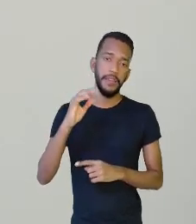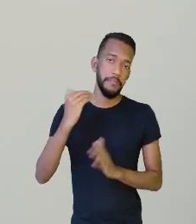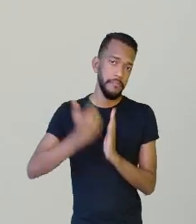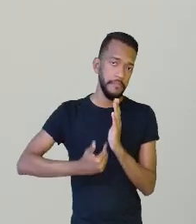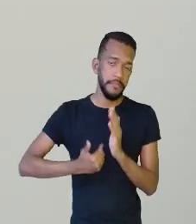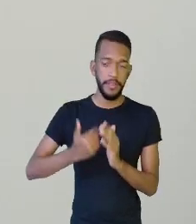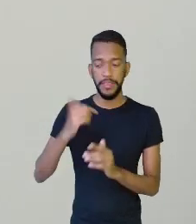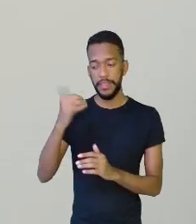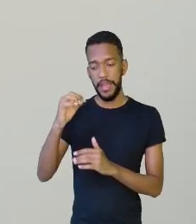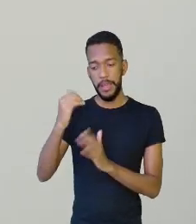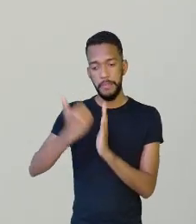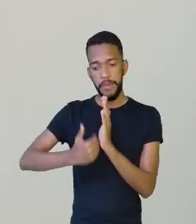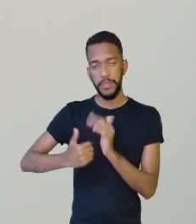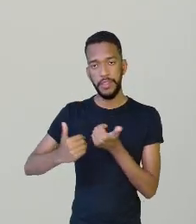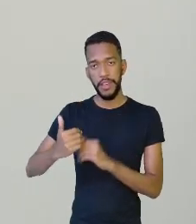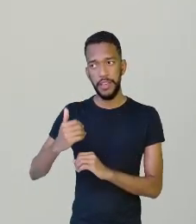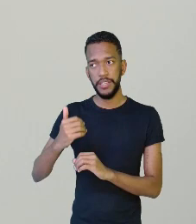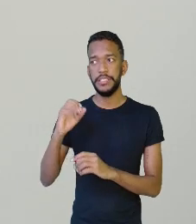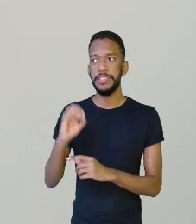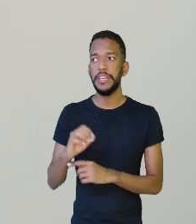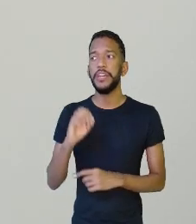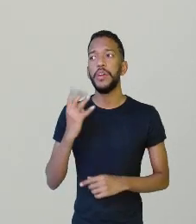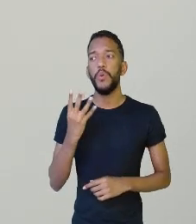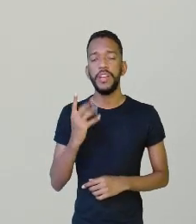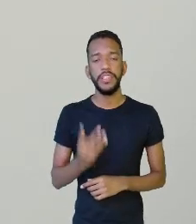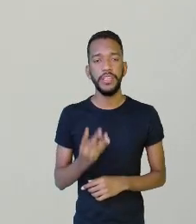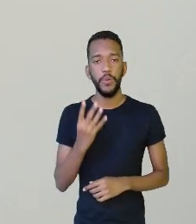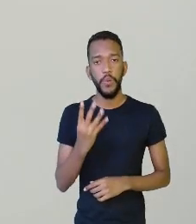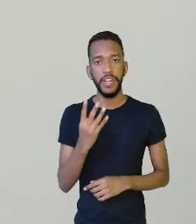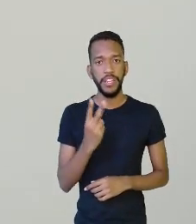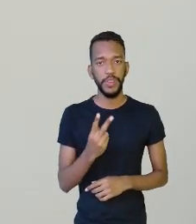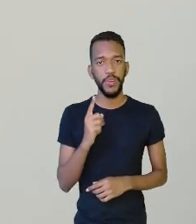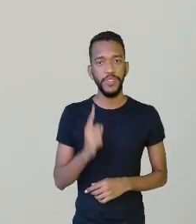Já encontramos o valor de cada parcela, que é R$